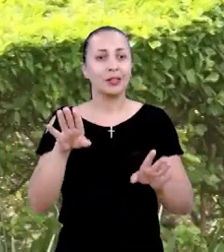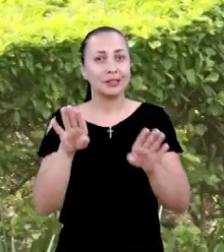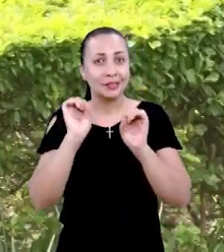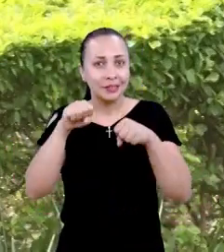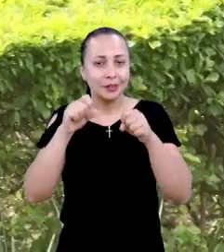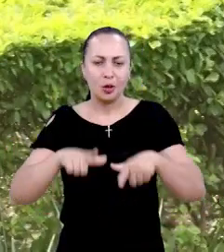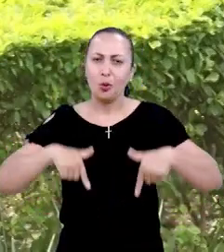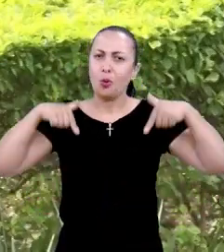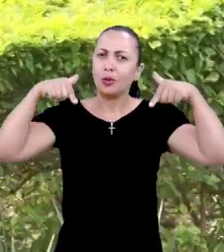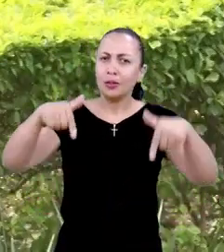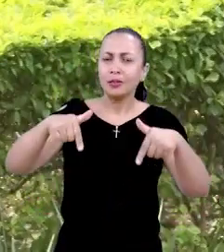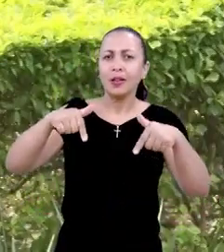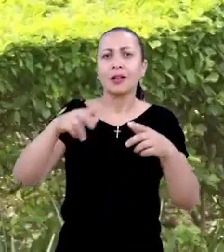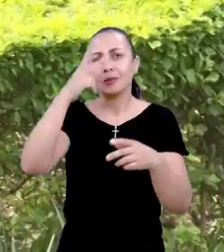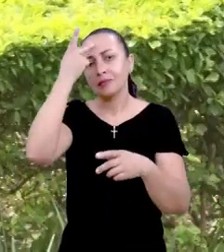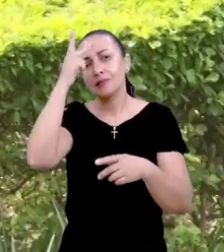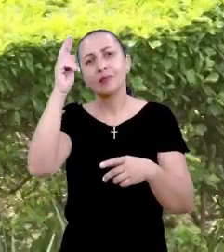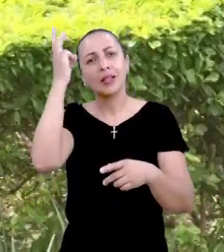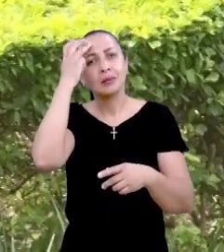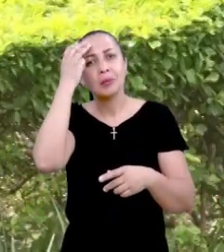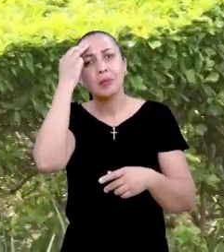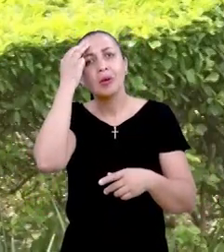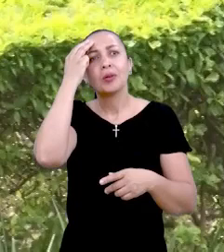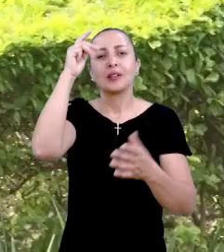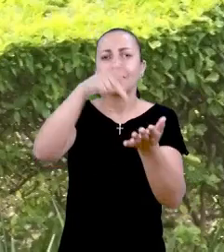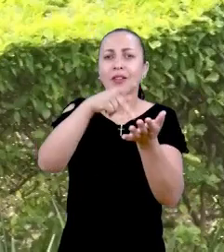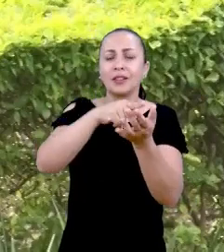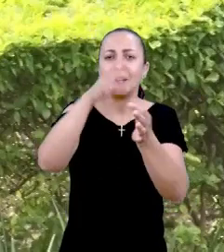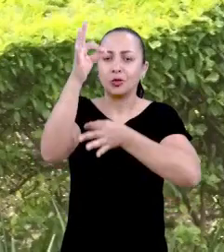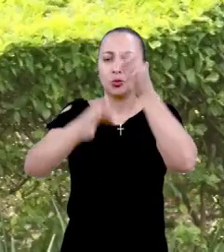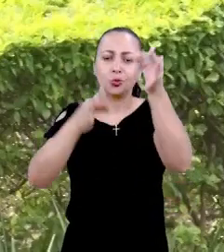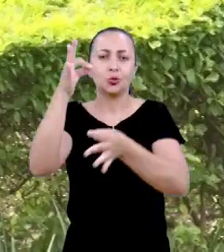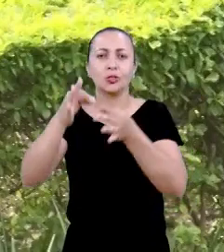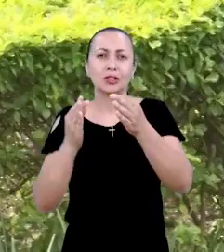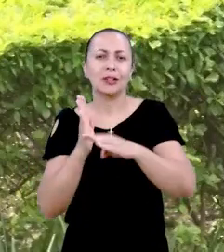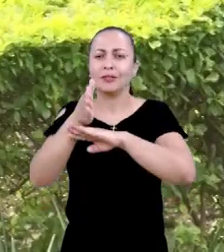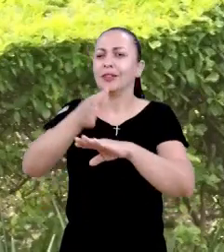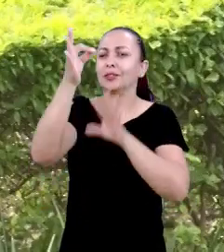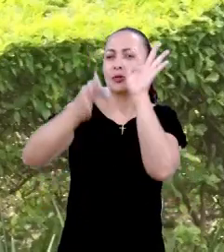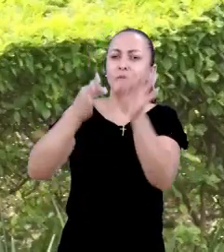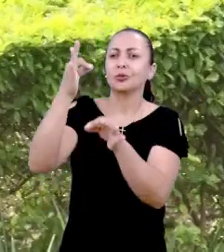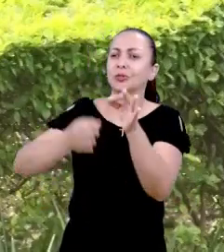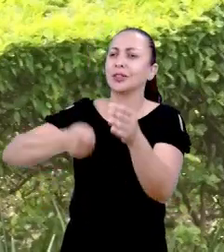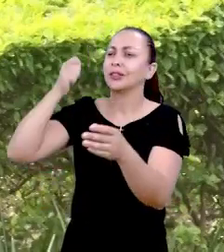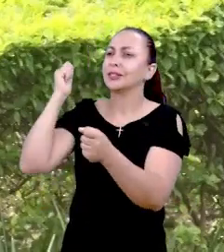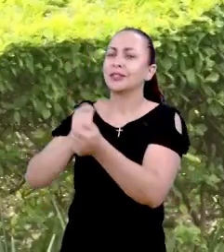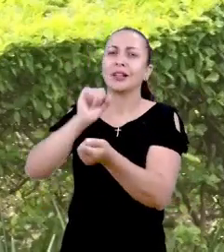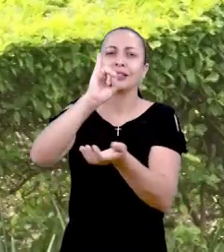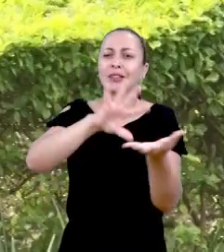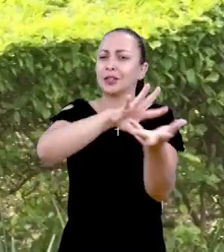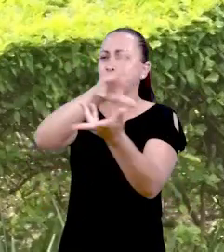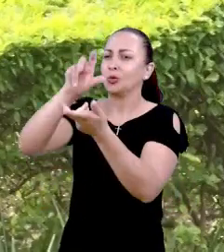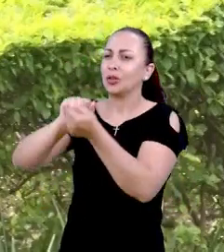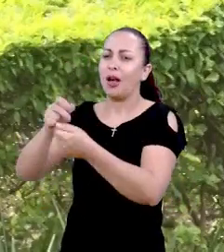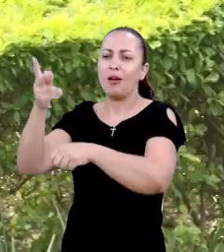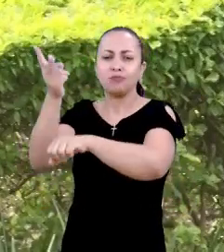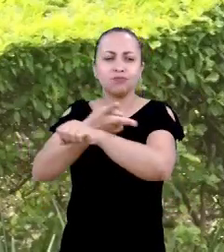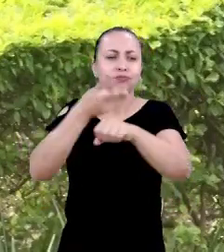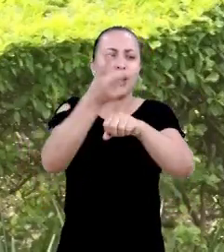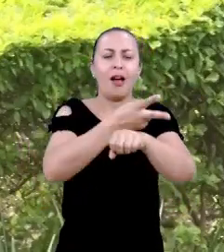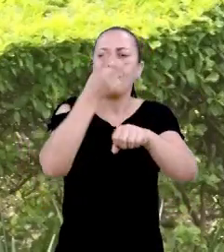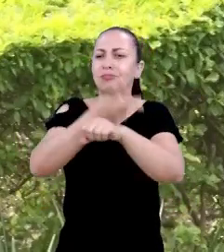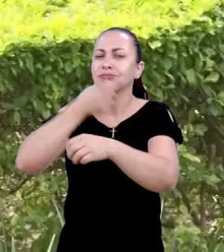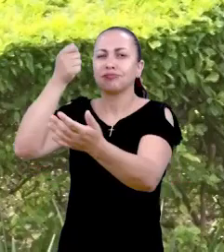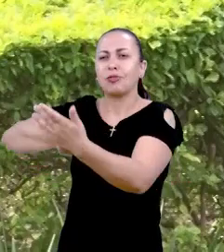elas têm um outro espaço nesse campo de memória. E, por um outro lado, nós percebemos que essa Comissão Nacional da Verdade ela foi